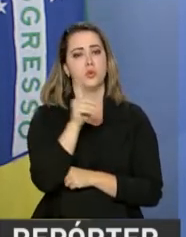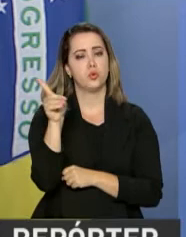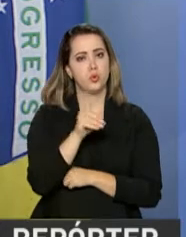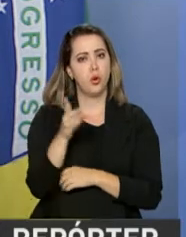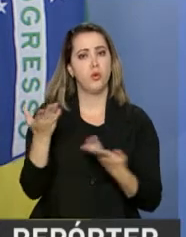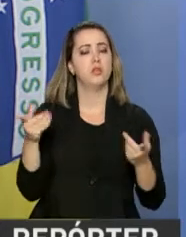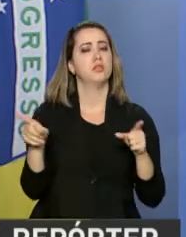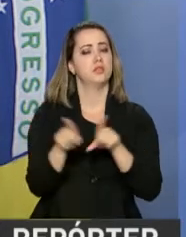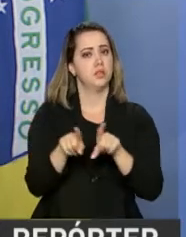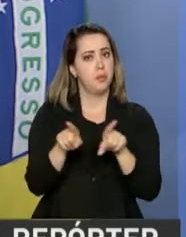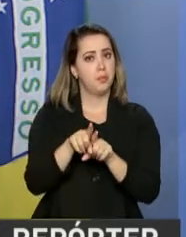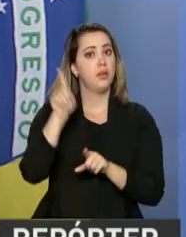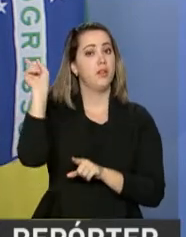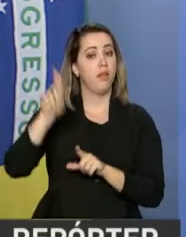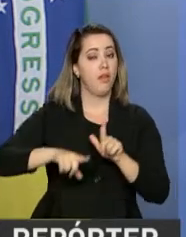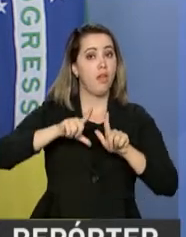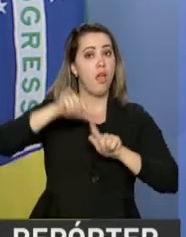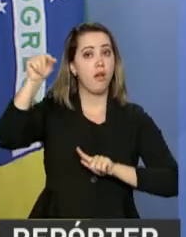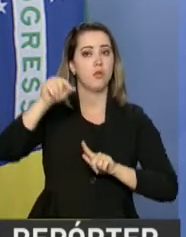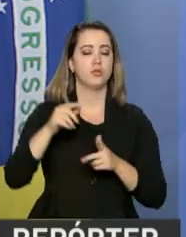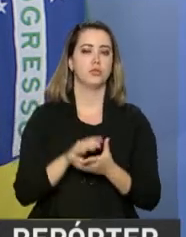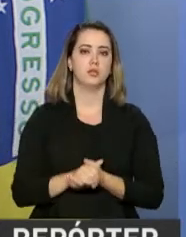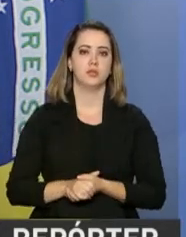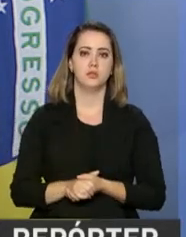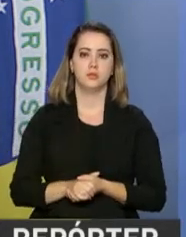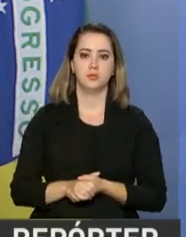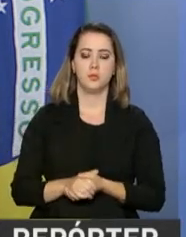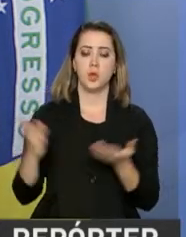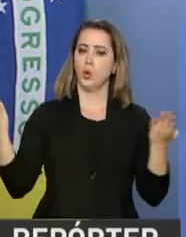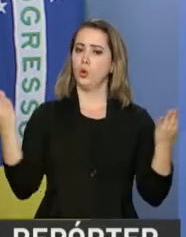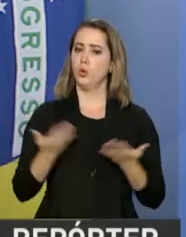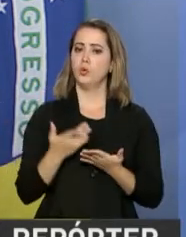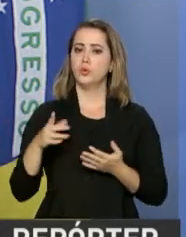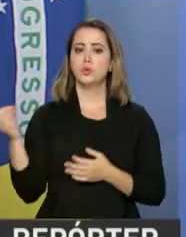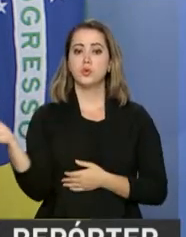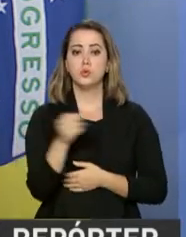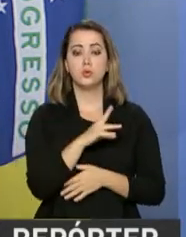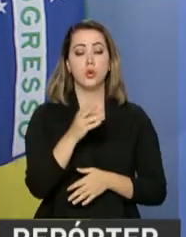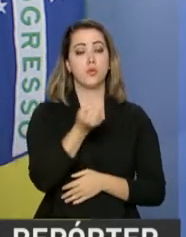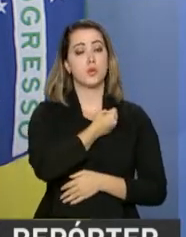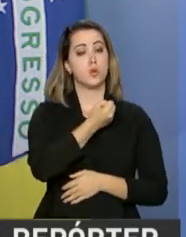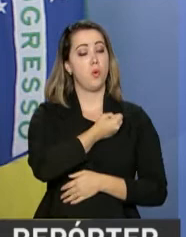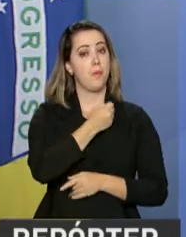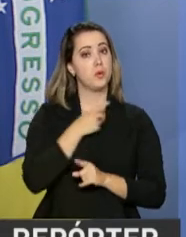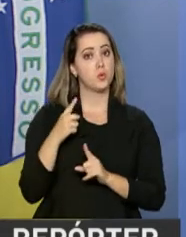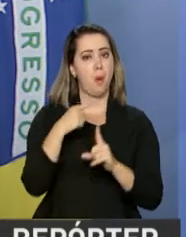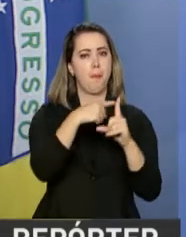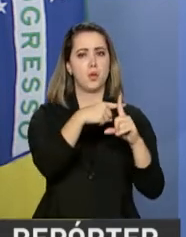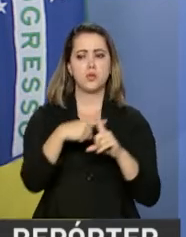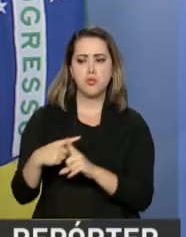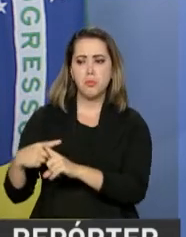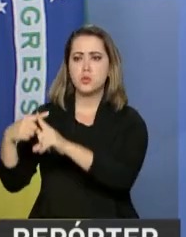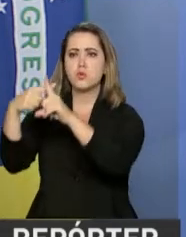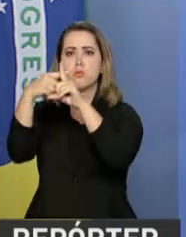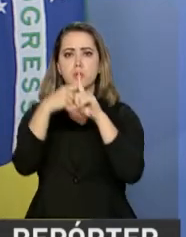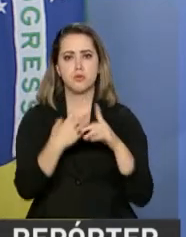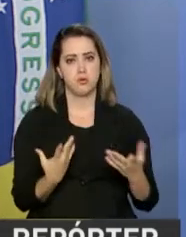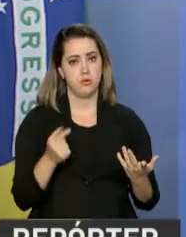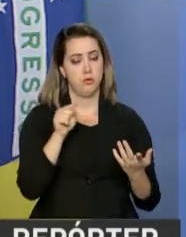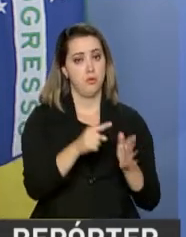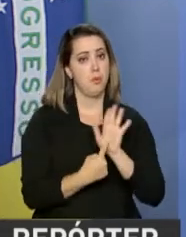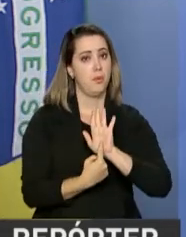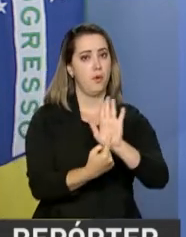também é um recorde histórico hoje novos dados positivos confirmam o diagnóstico de